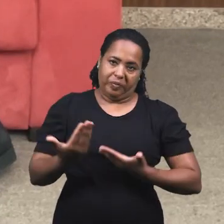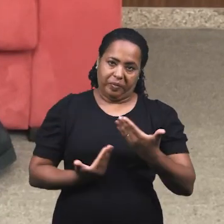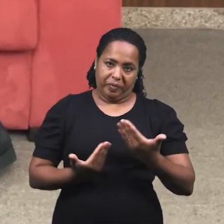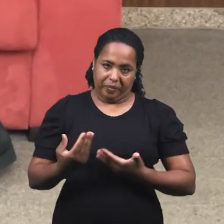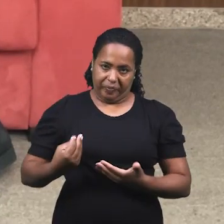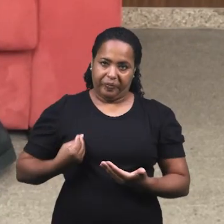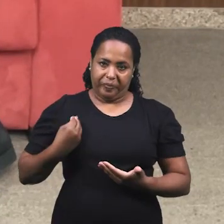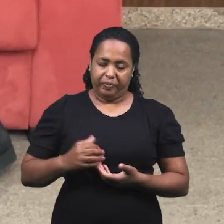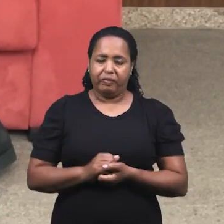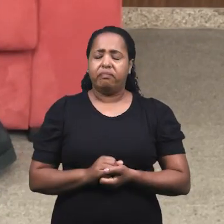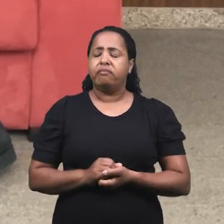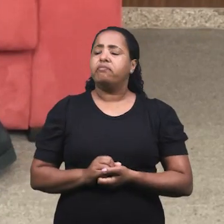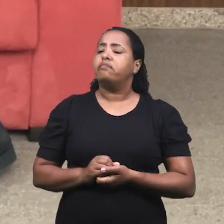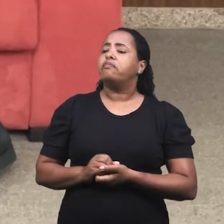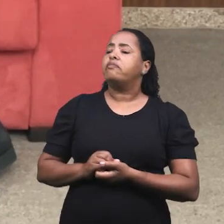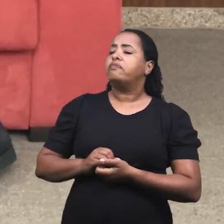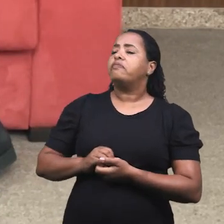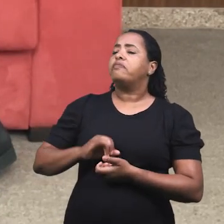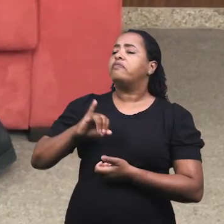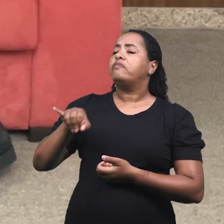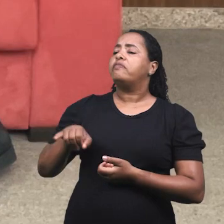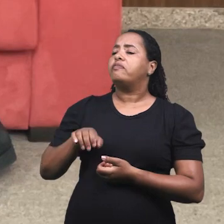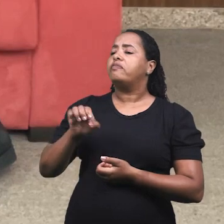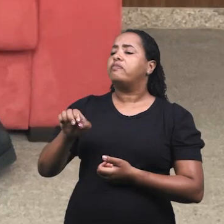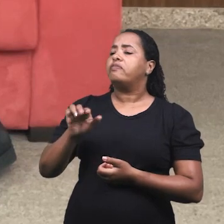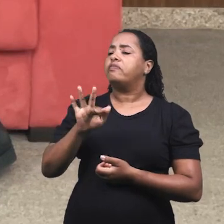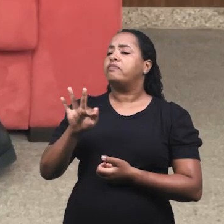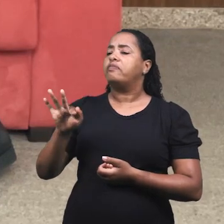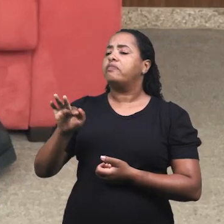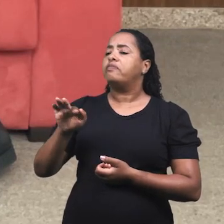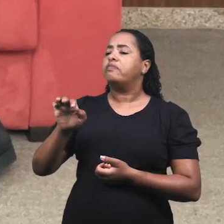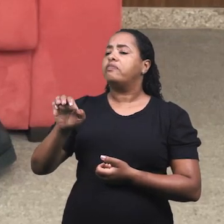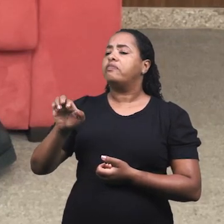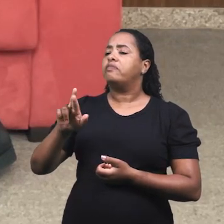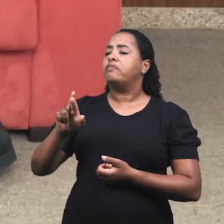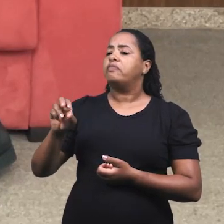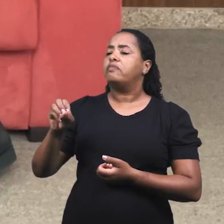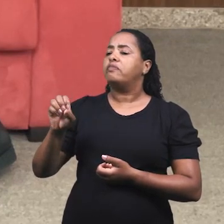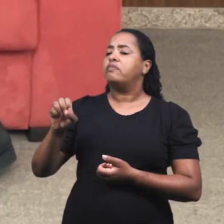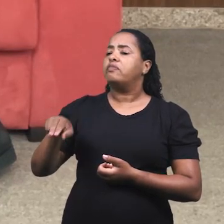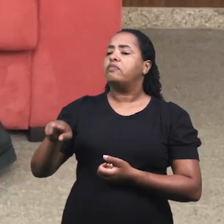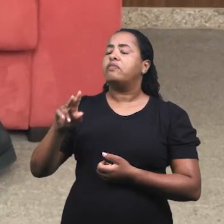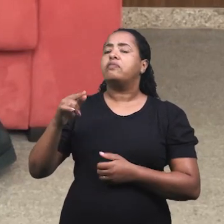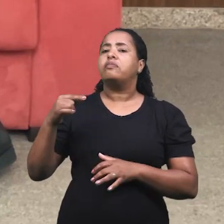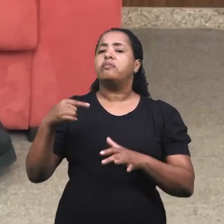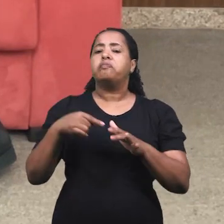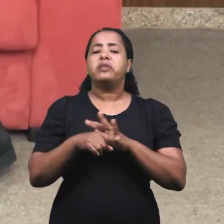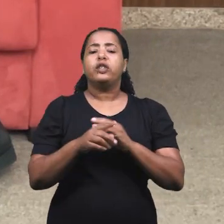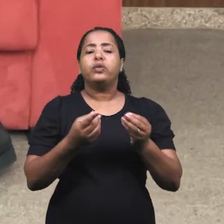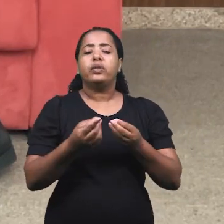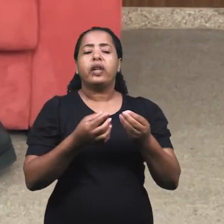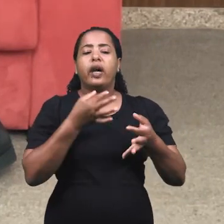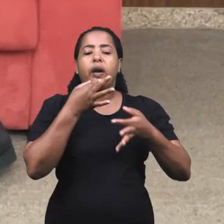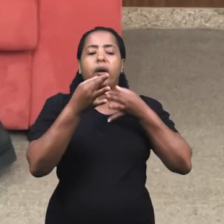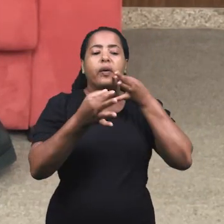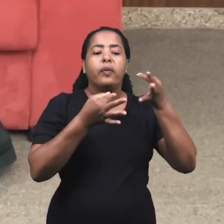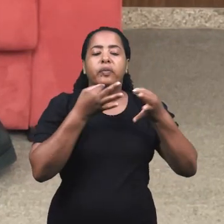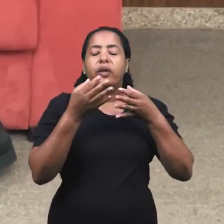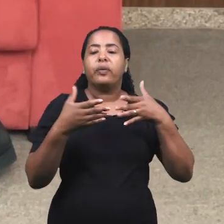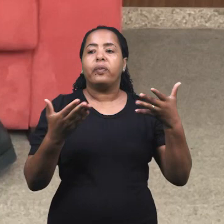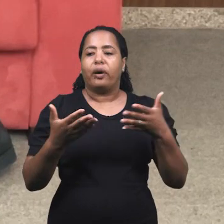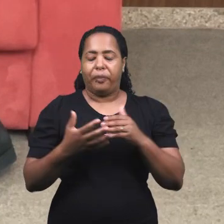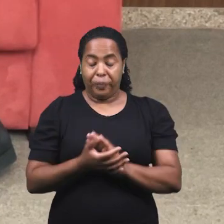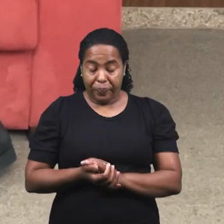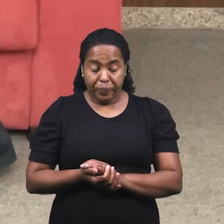amadurecimento para a igreja. Jefferson, qual pergunta você quer comentar? Pode fazer seus comentários, então. Pastor,